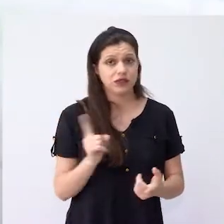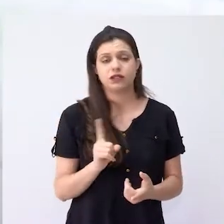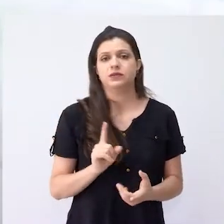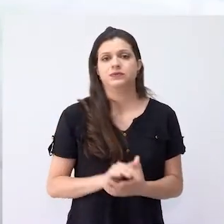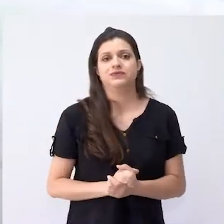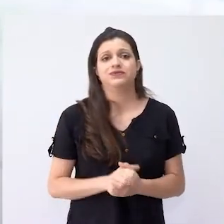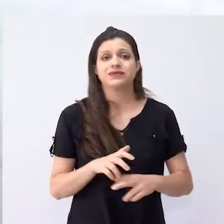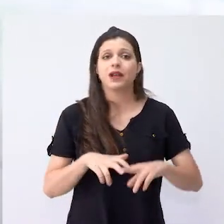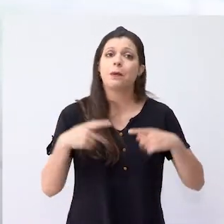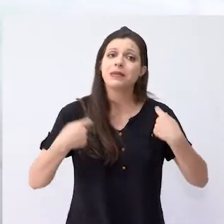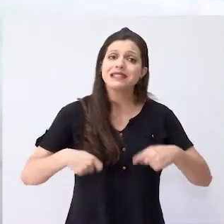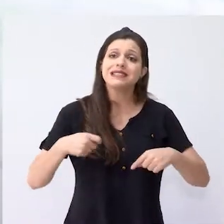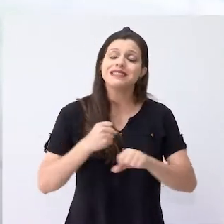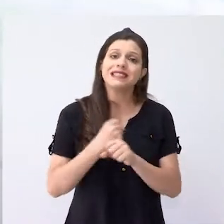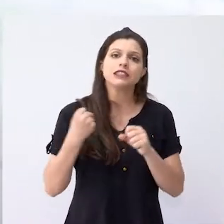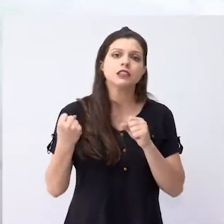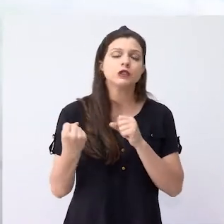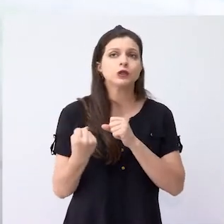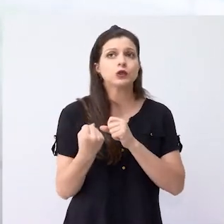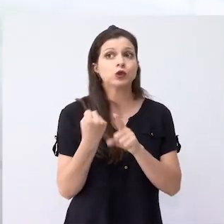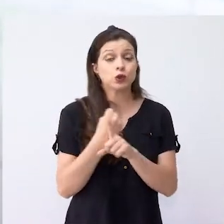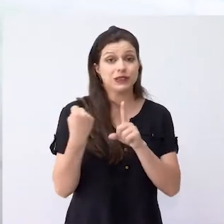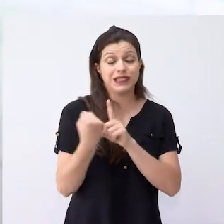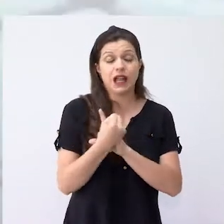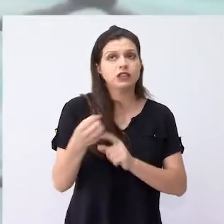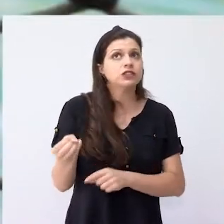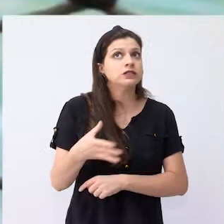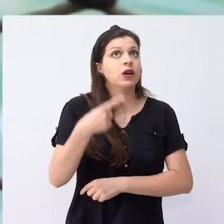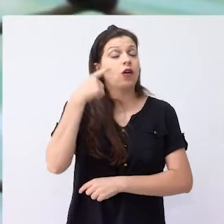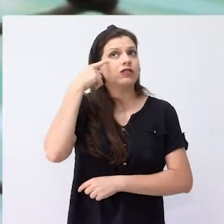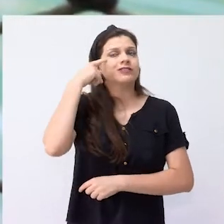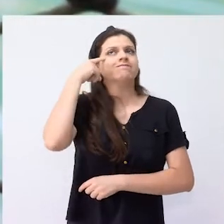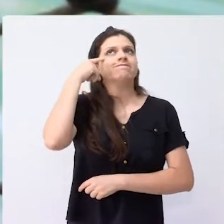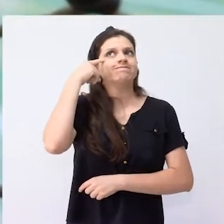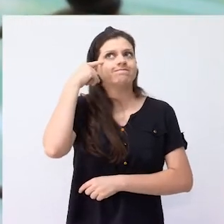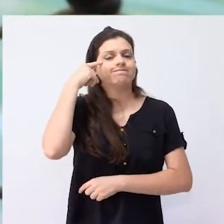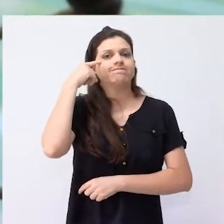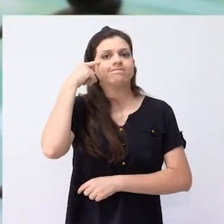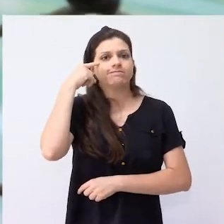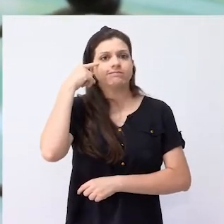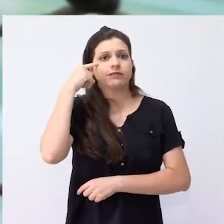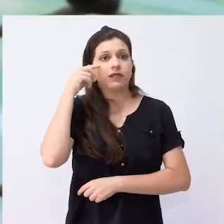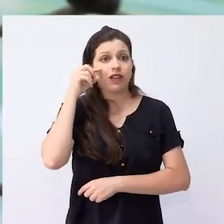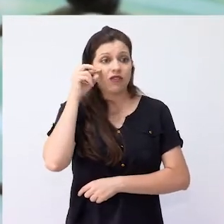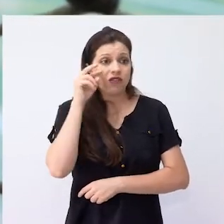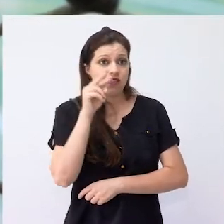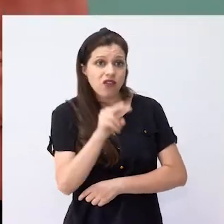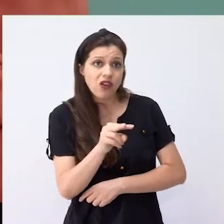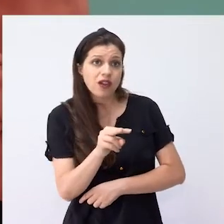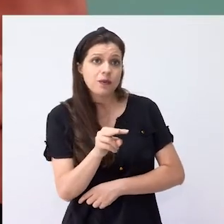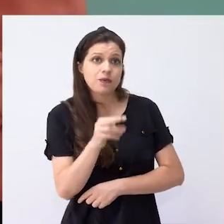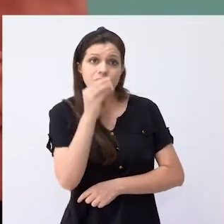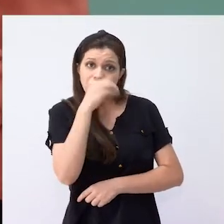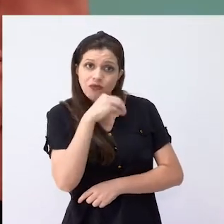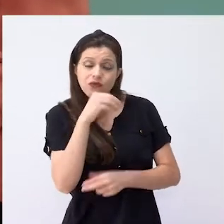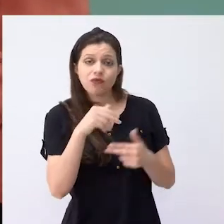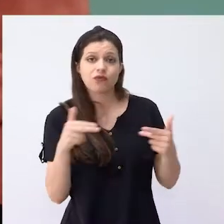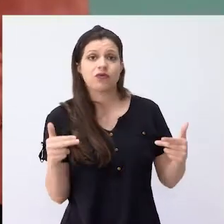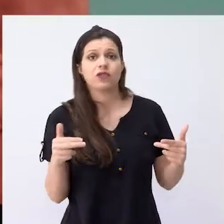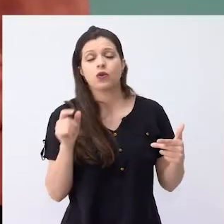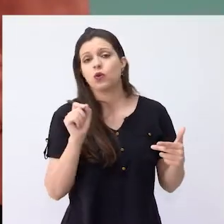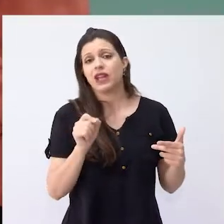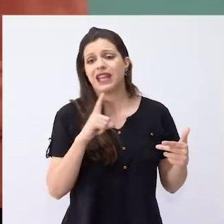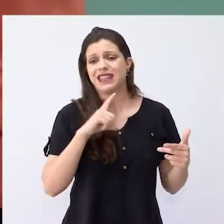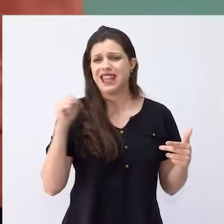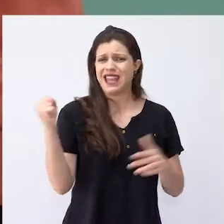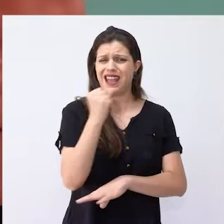Então, é esse olhar que a sociedade tem que ter quando enxerga essa vulnerabilidade. Um